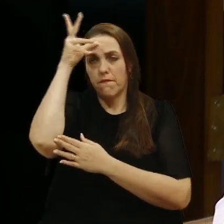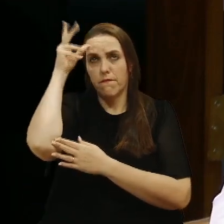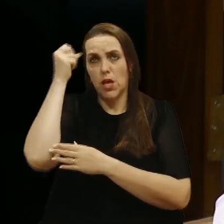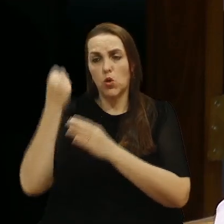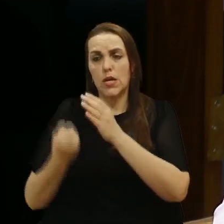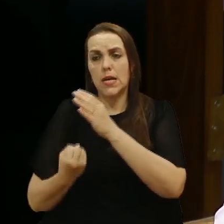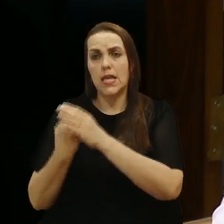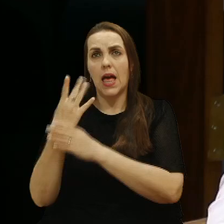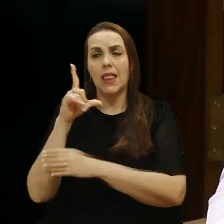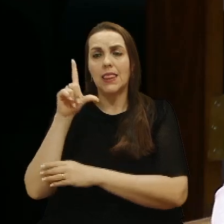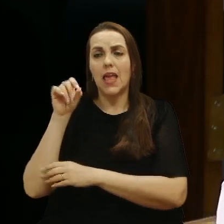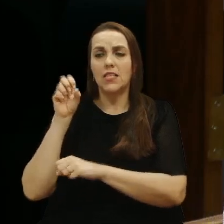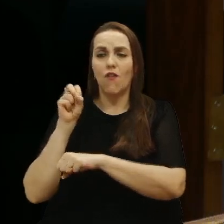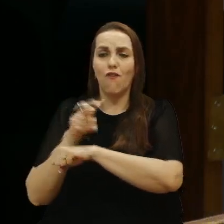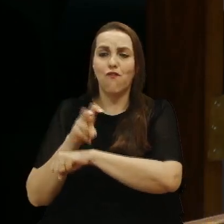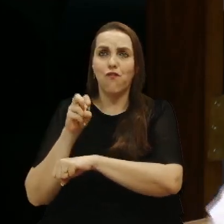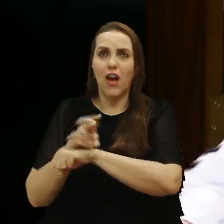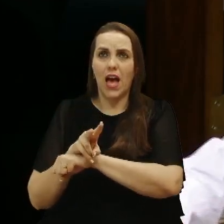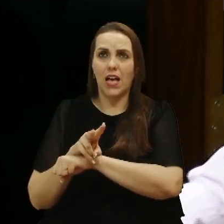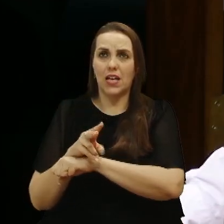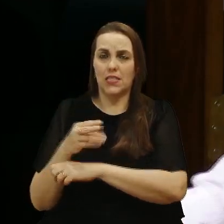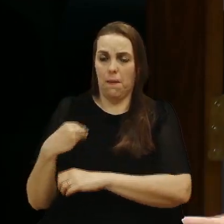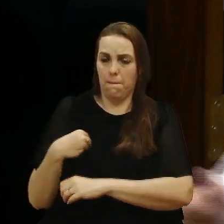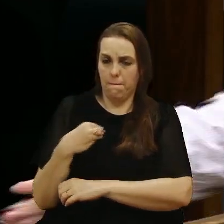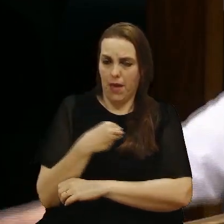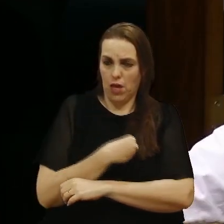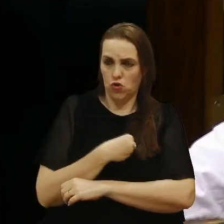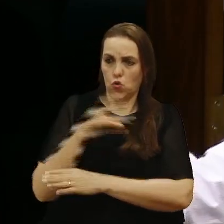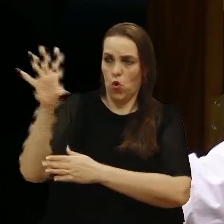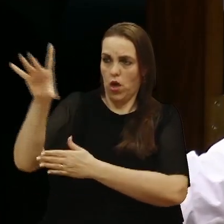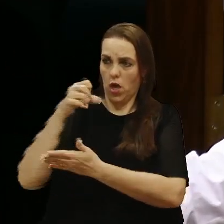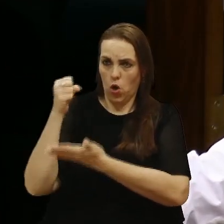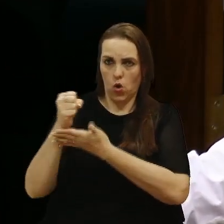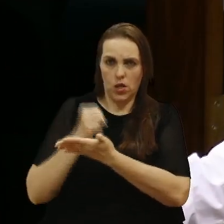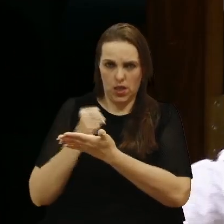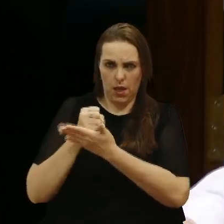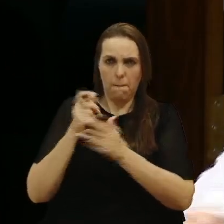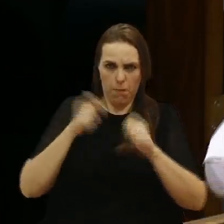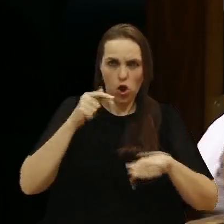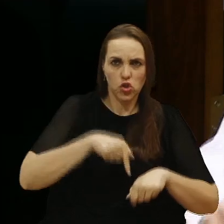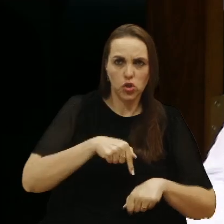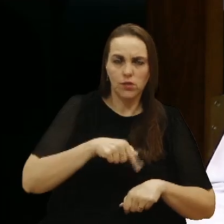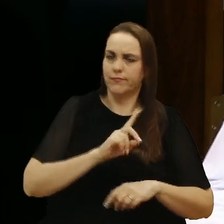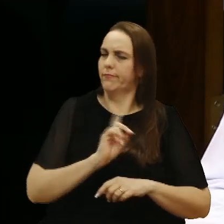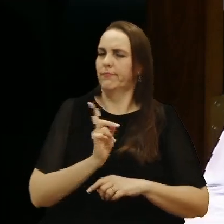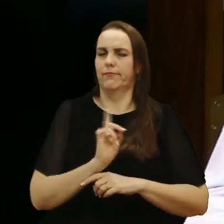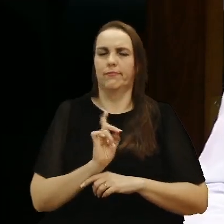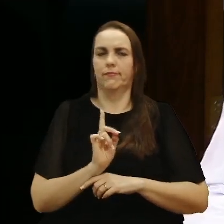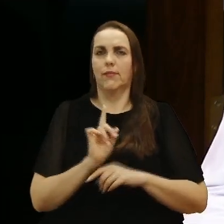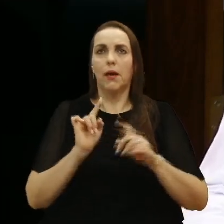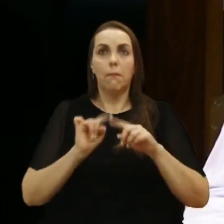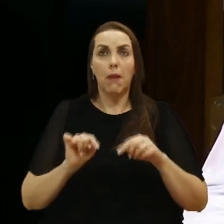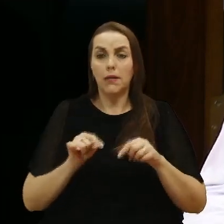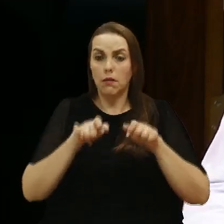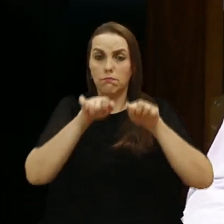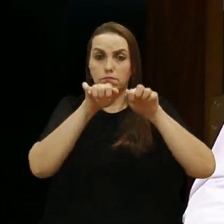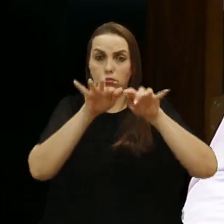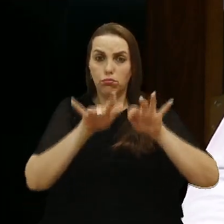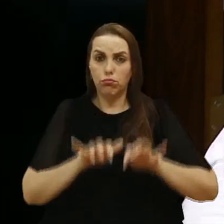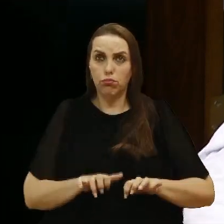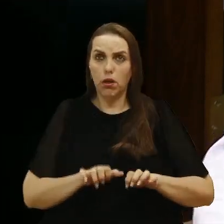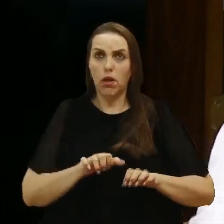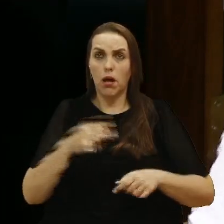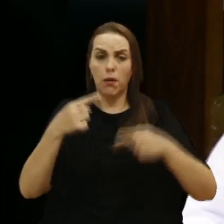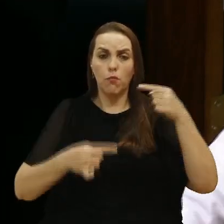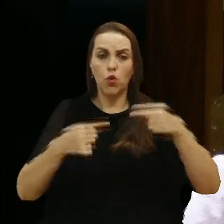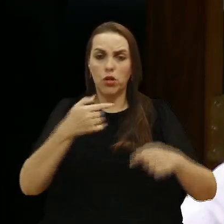mais 10 vagas de médicos e nomeá-los. Isso a gente não pode fazer. Agora, se eu não posso nem mais escrever sobre política pública, o que eu